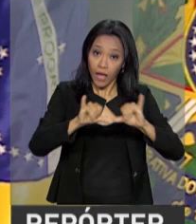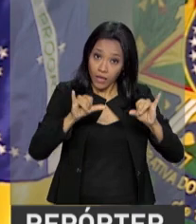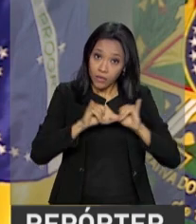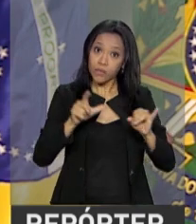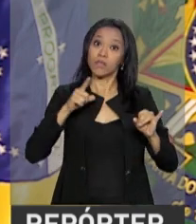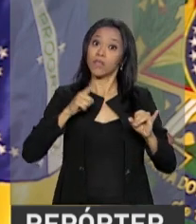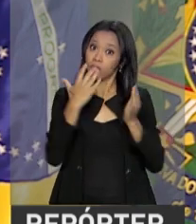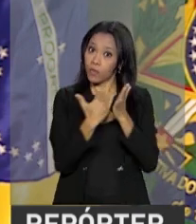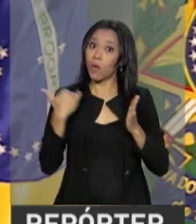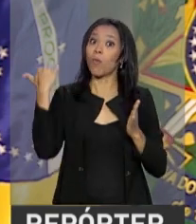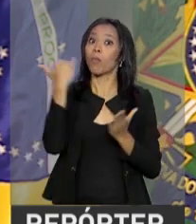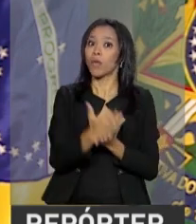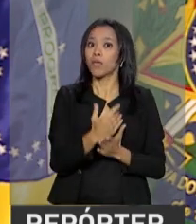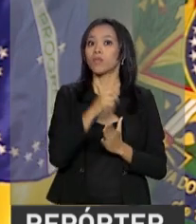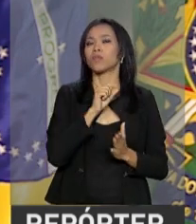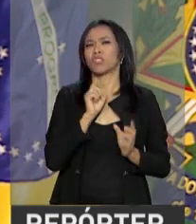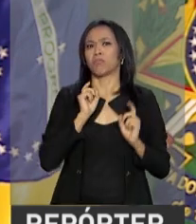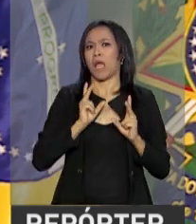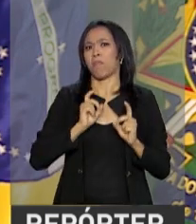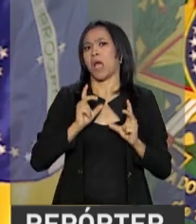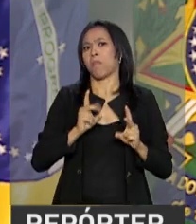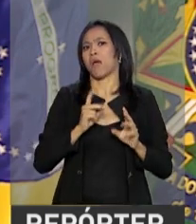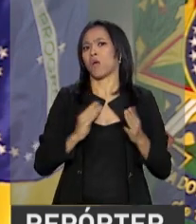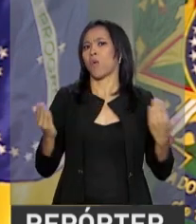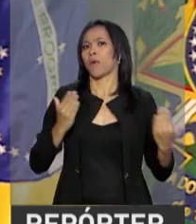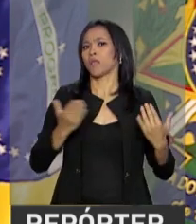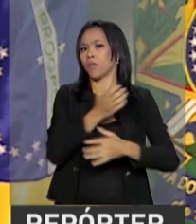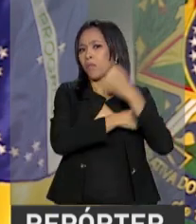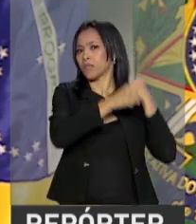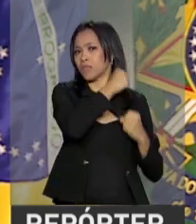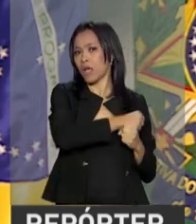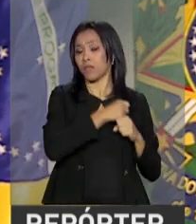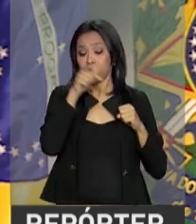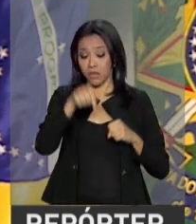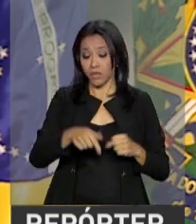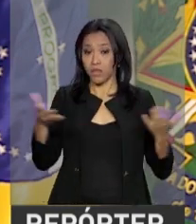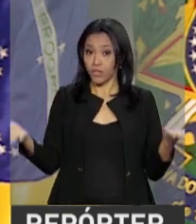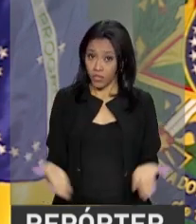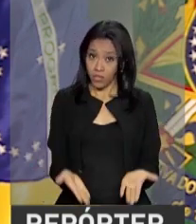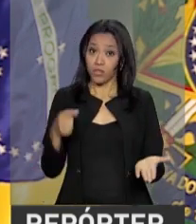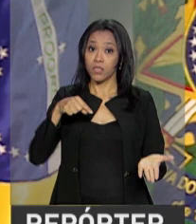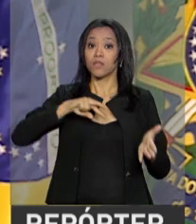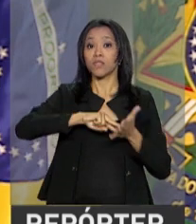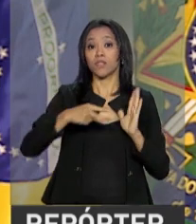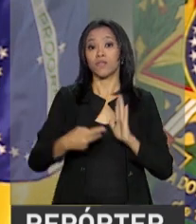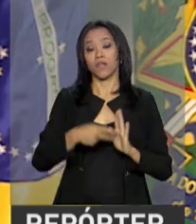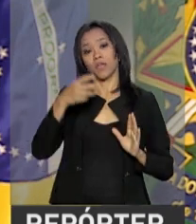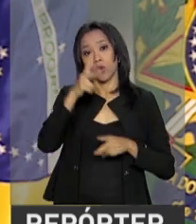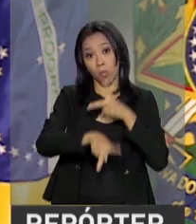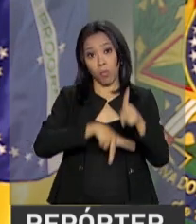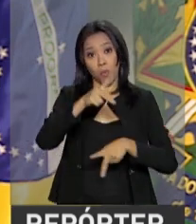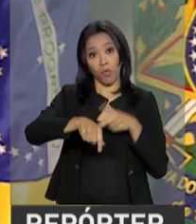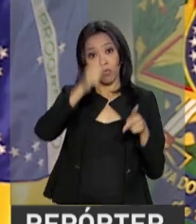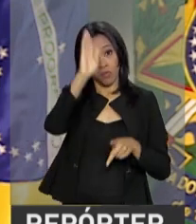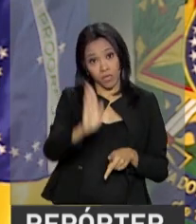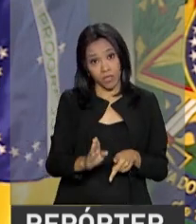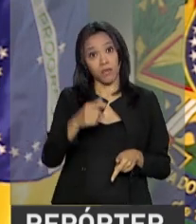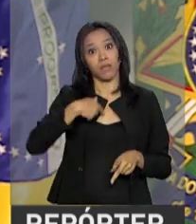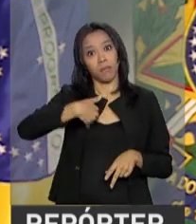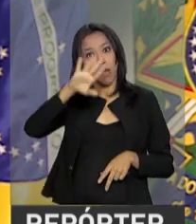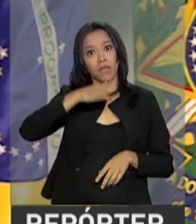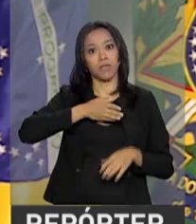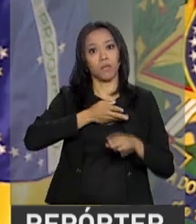expressivo de vendas entre o ano passado e este ano significando que o brasileiro é brasileira ter ido mais um